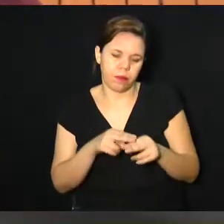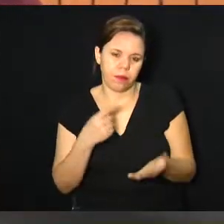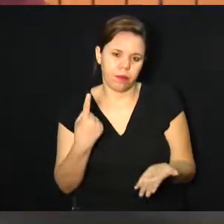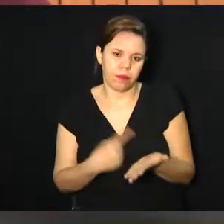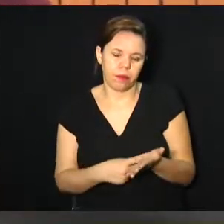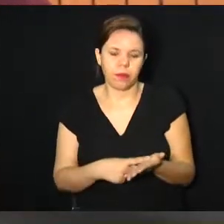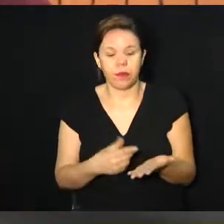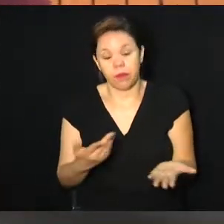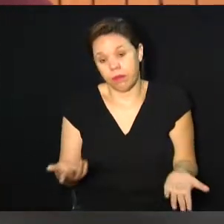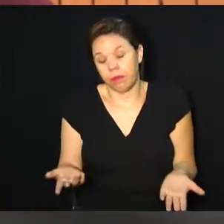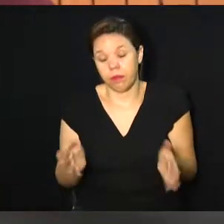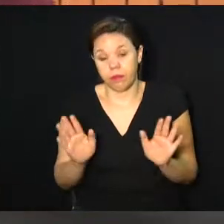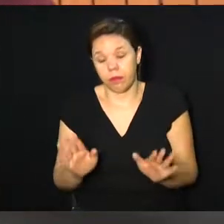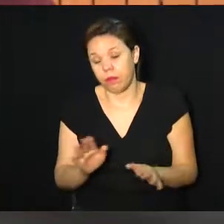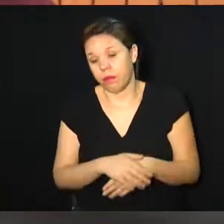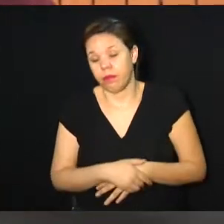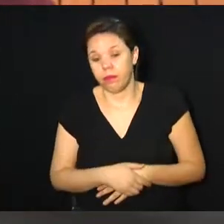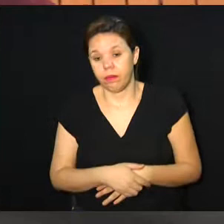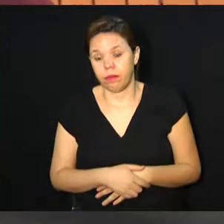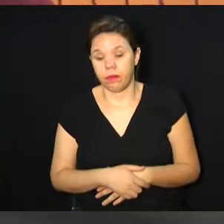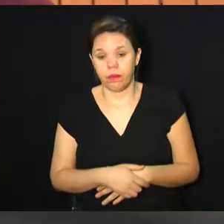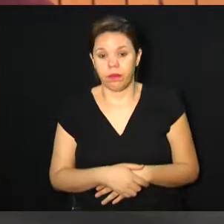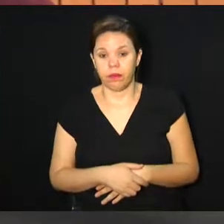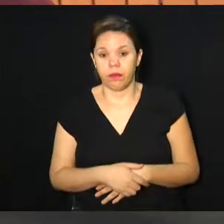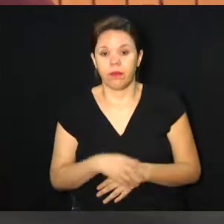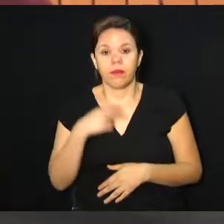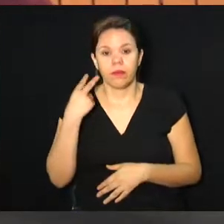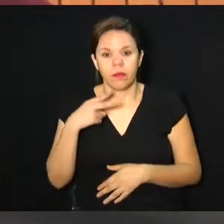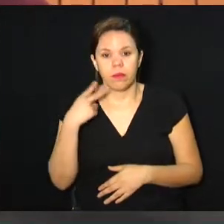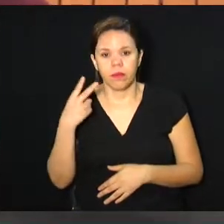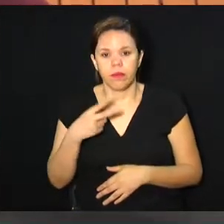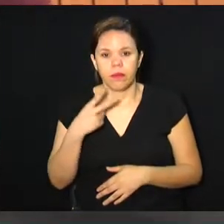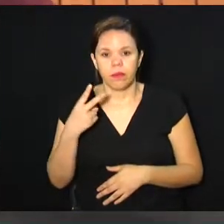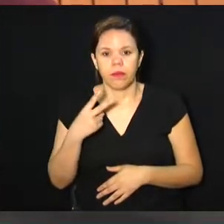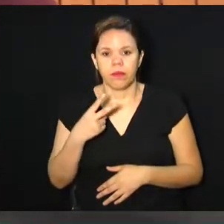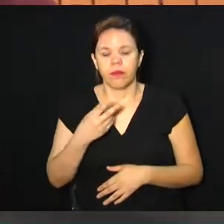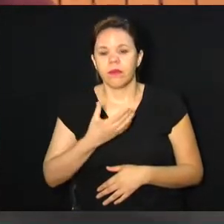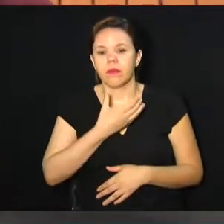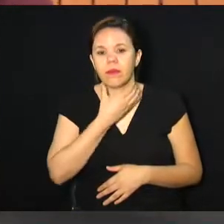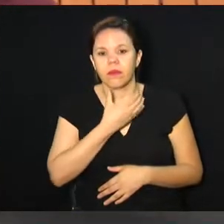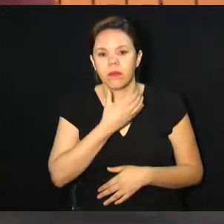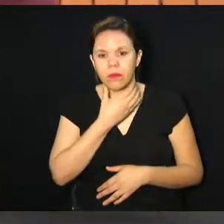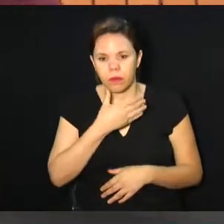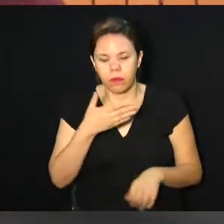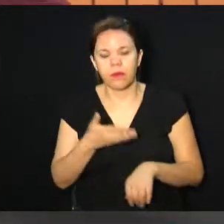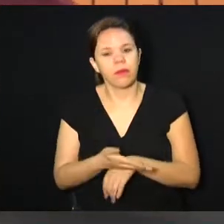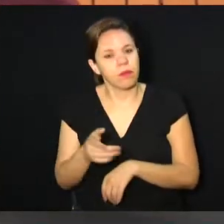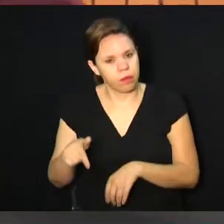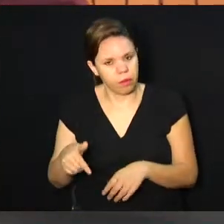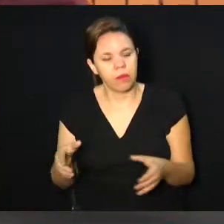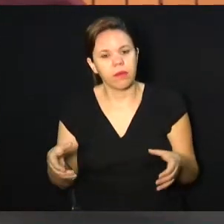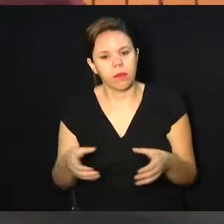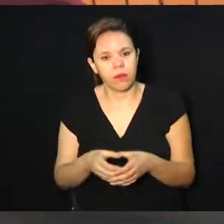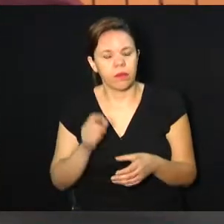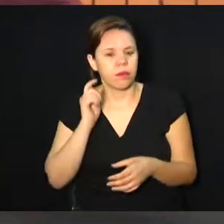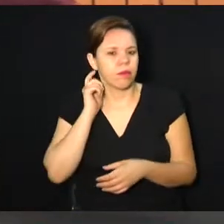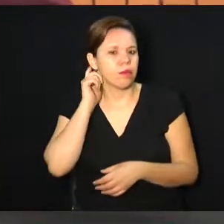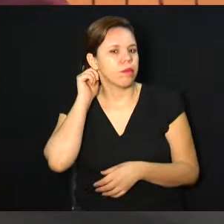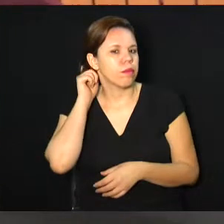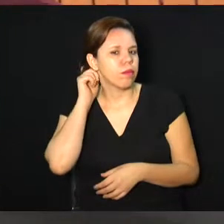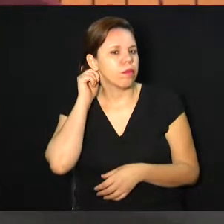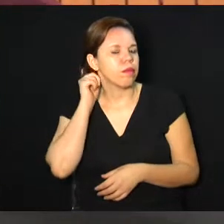no fim, e o vereador Carmo Luiz, que também participa dessa comissão